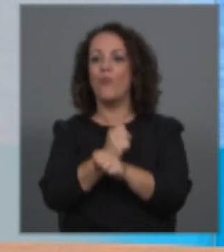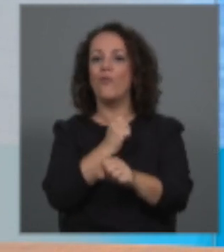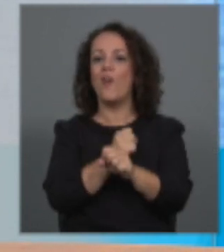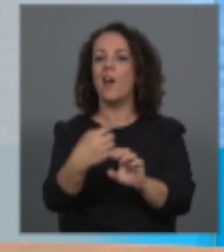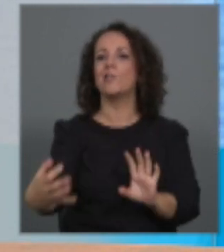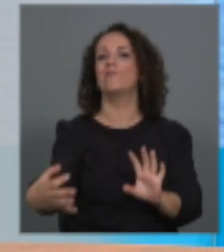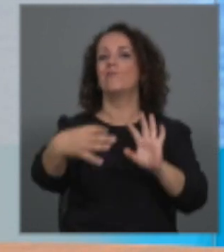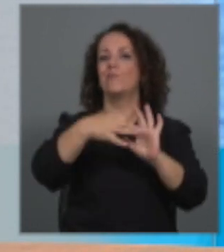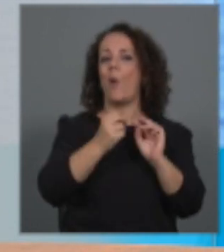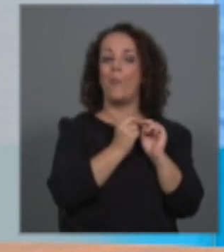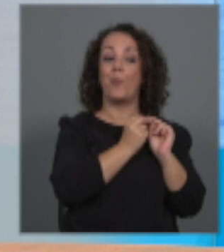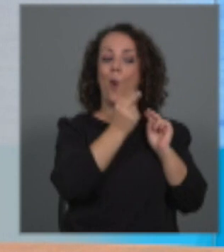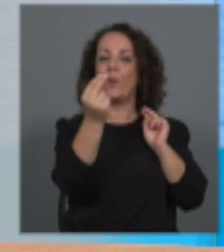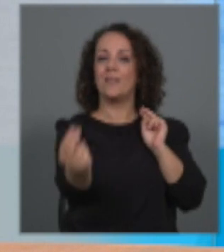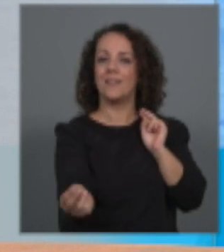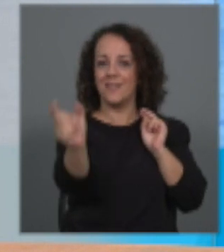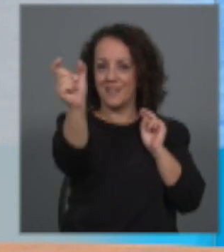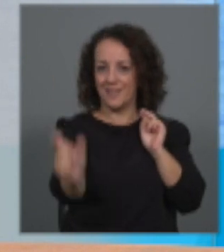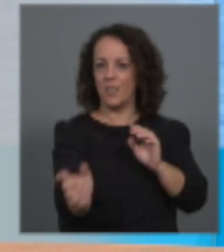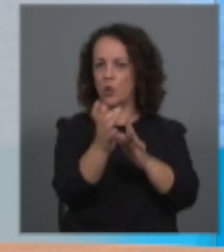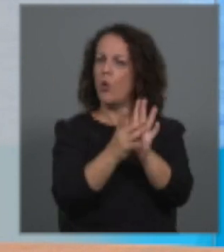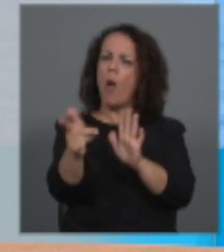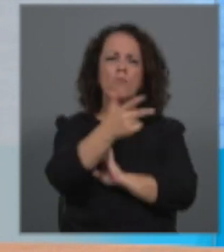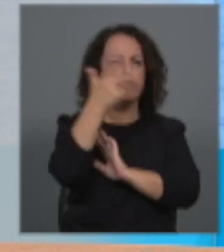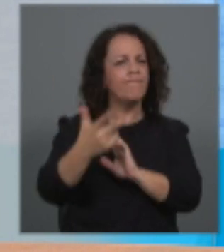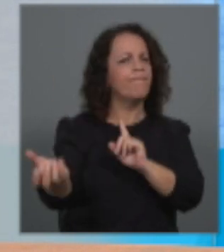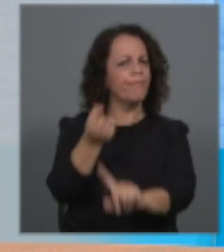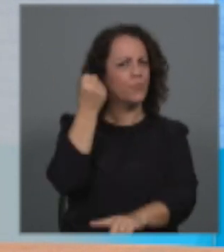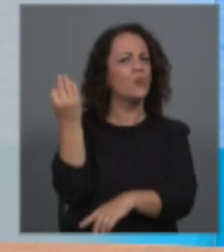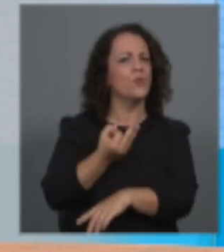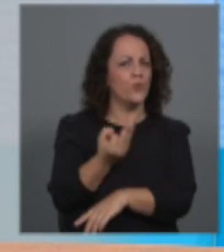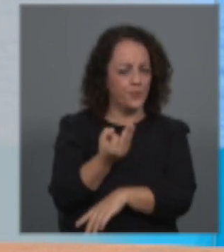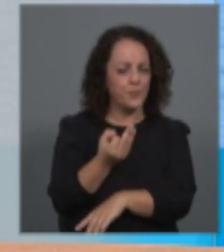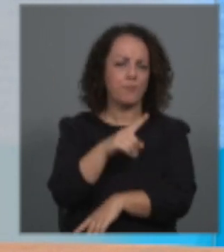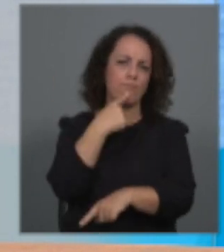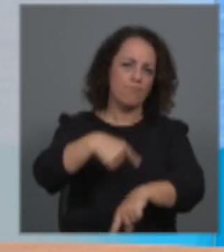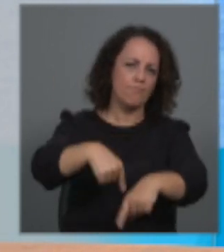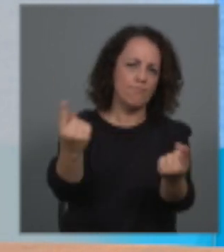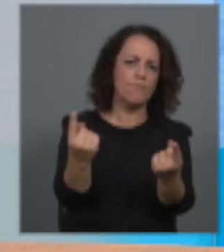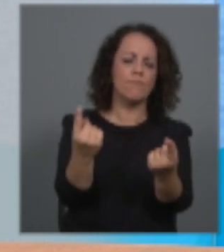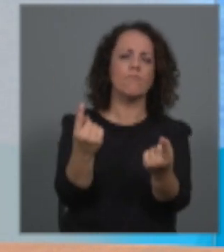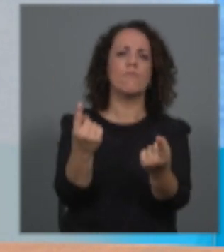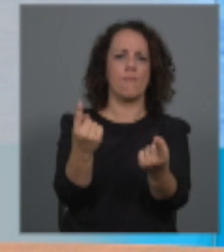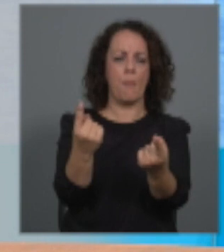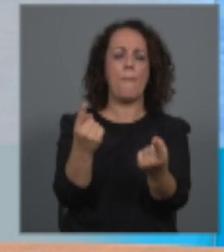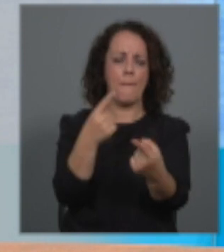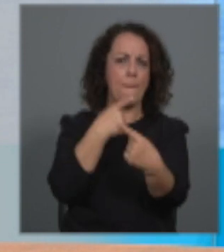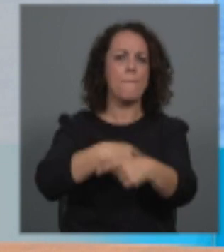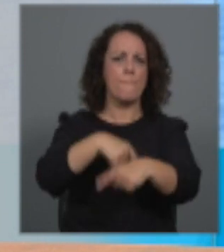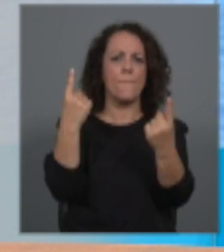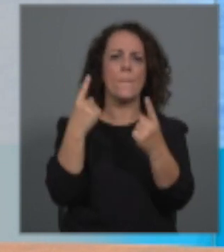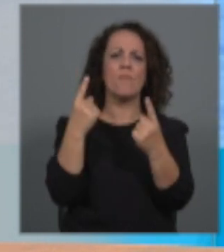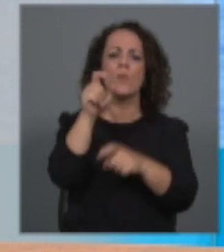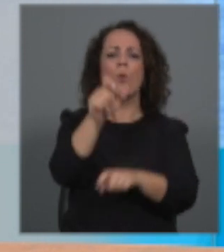próprio Jesus, que realiza plenamente e revela perfeitamente o Deus que o povo